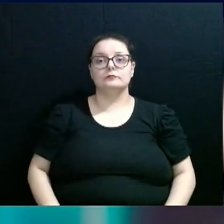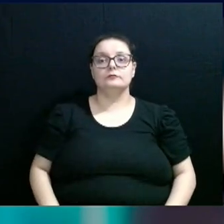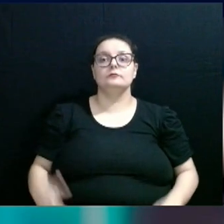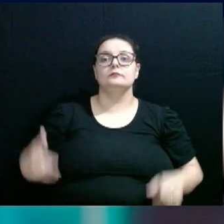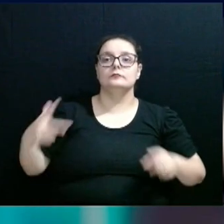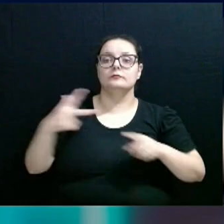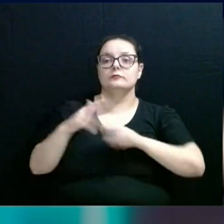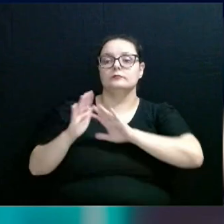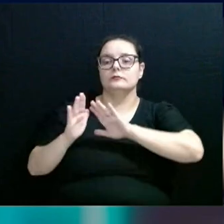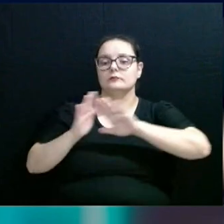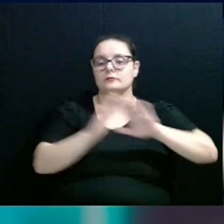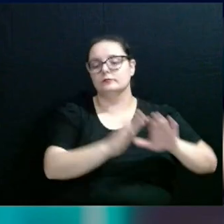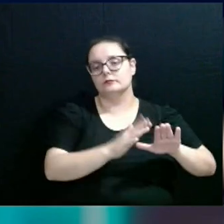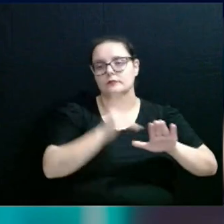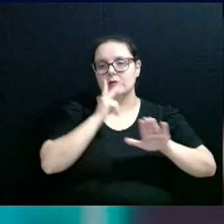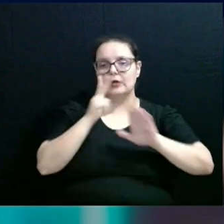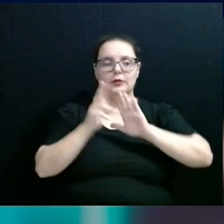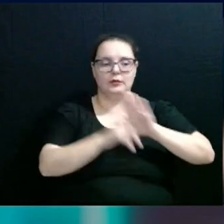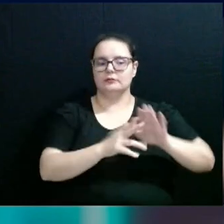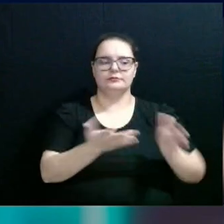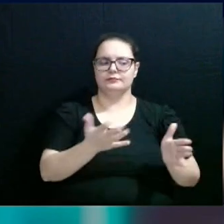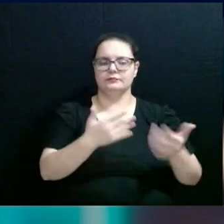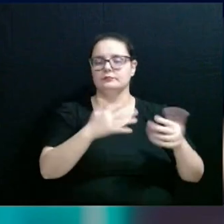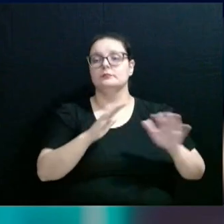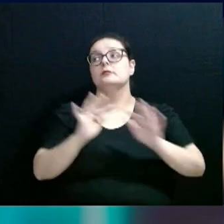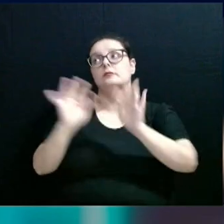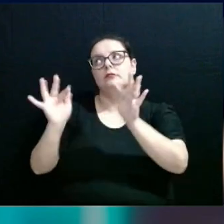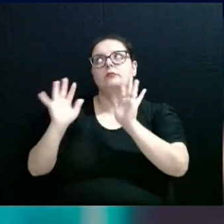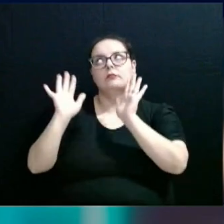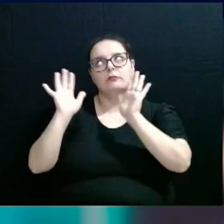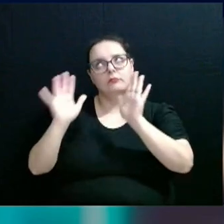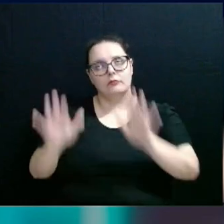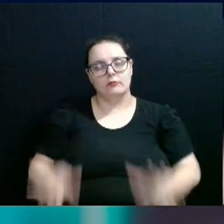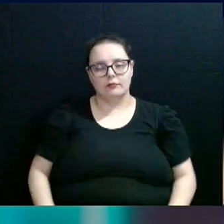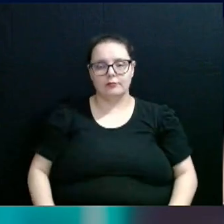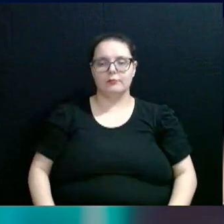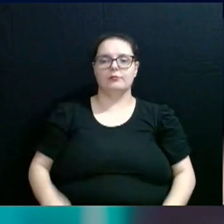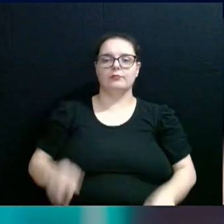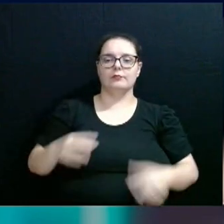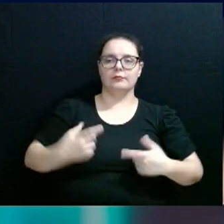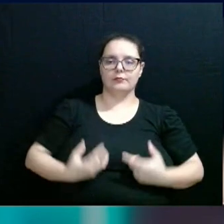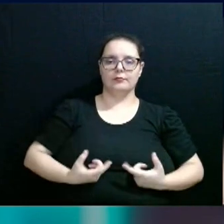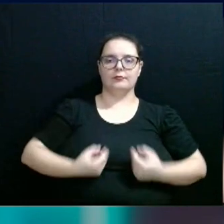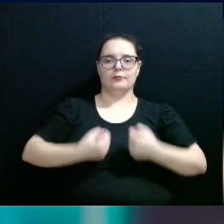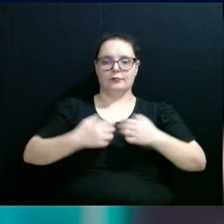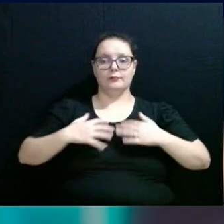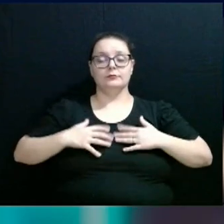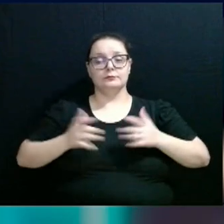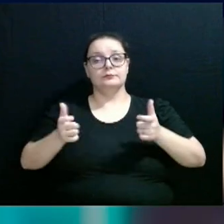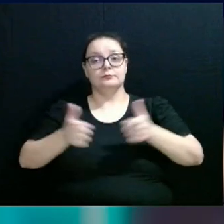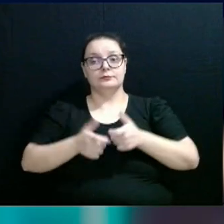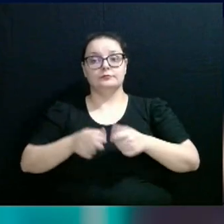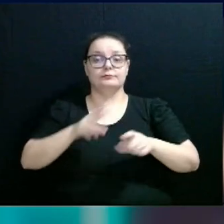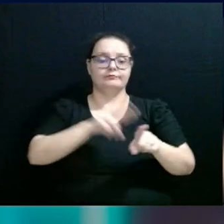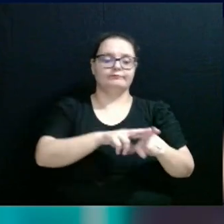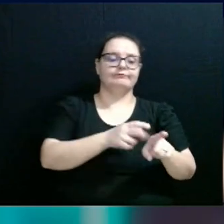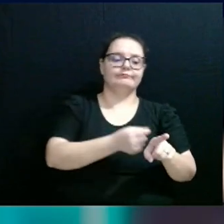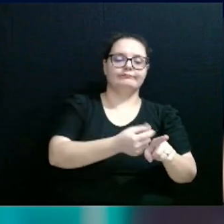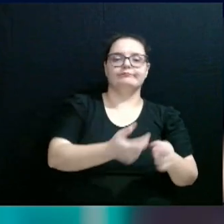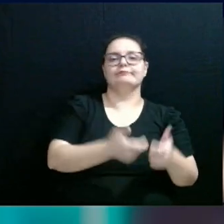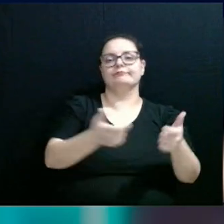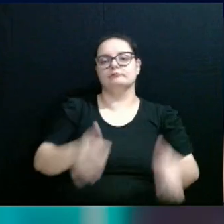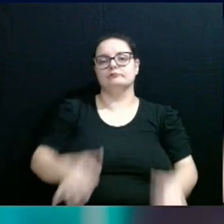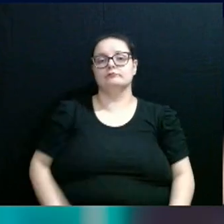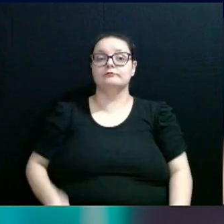algo fora de moda, felizmente, e o câncer de pulmão tem diminuído, mas o câncer de próstata tem aumentado. A triste